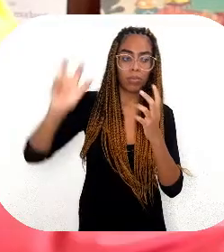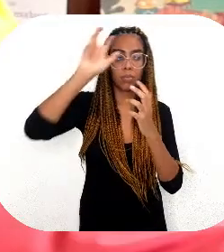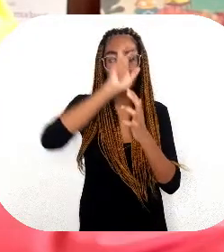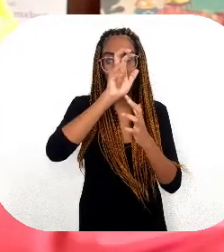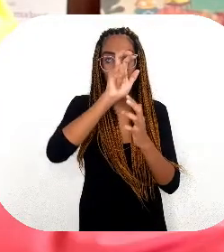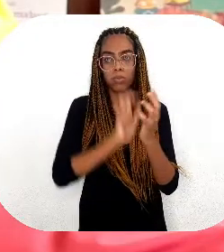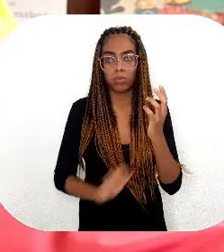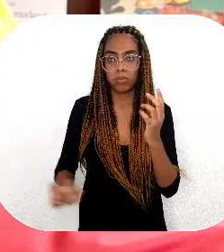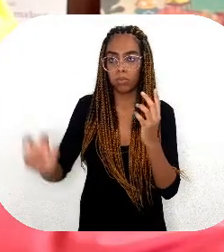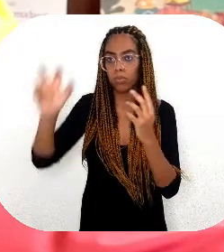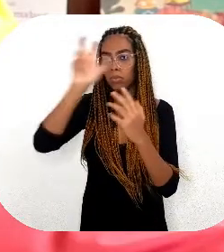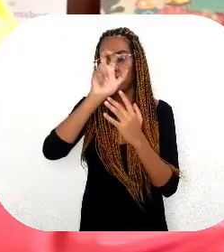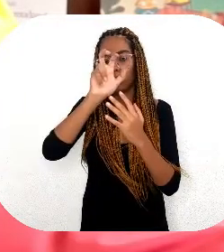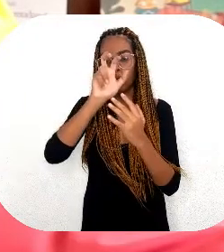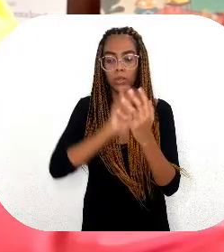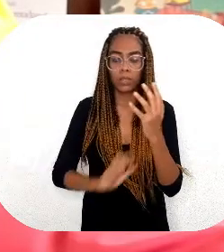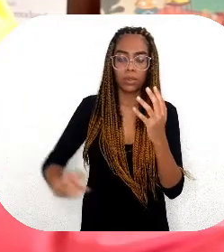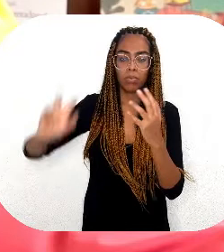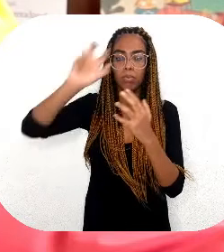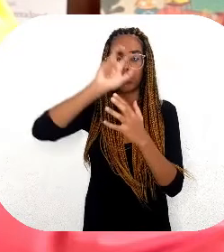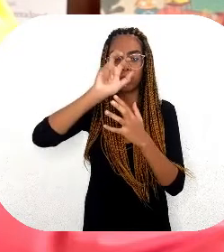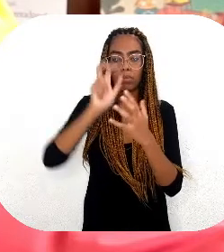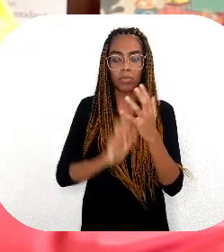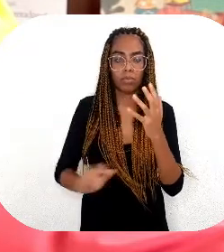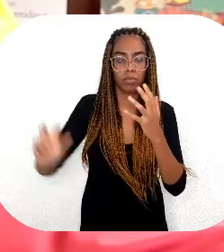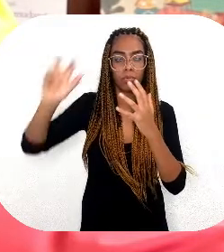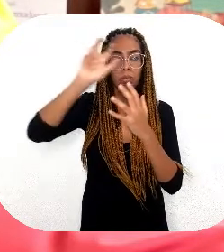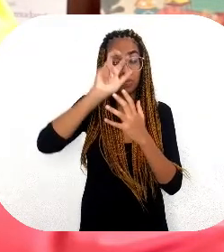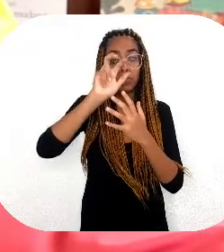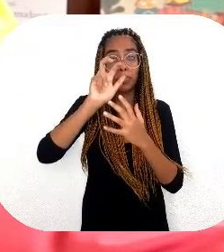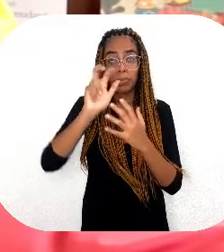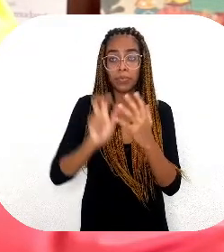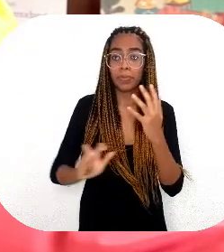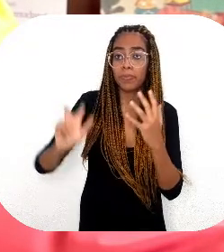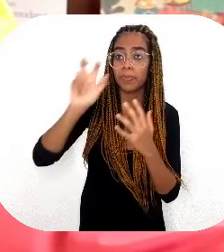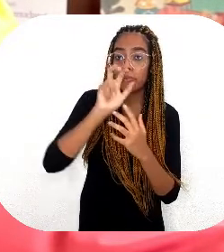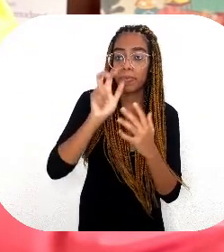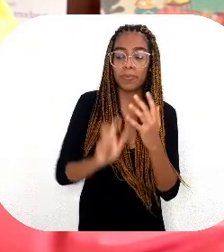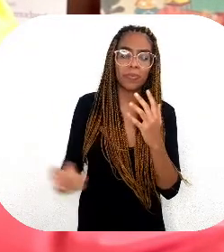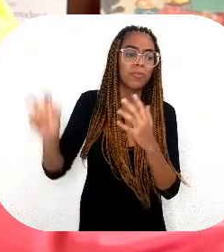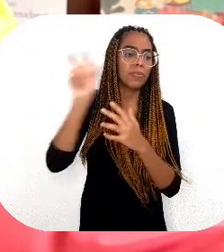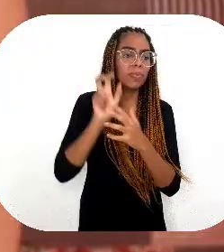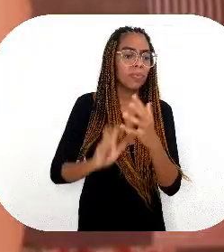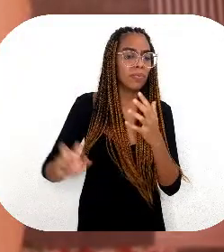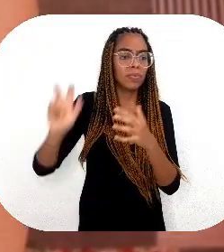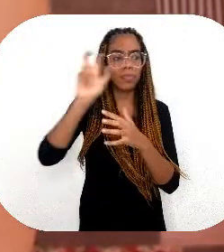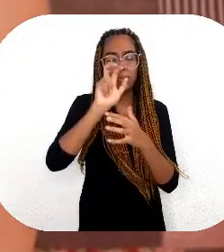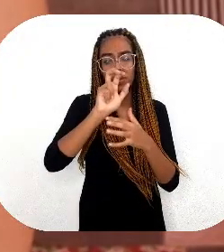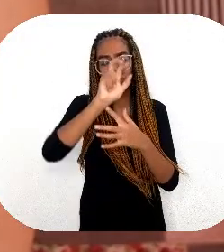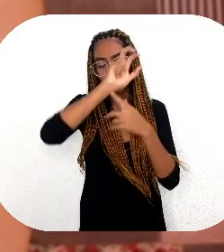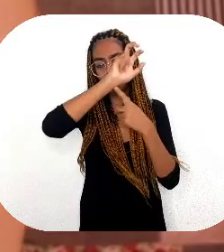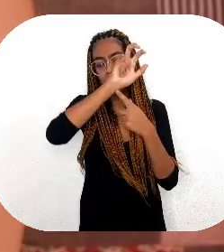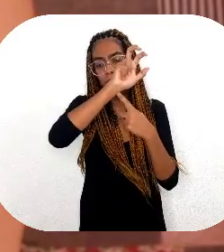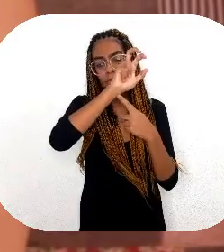um. Peraí, viu, amigo? Eu vou já buscar o coração. Fica aí, viu? Fica aí, que eu volto já. Ele